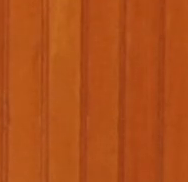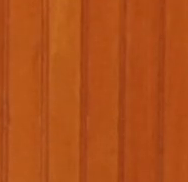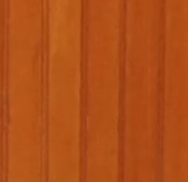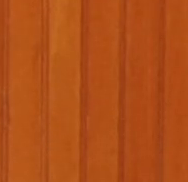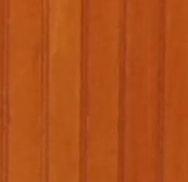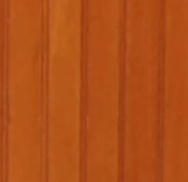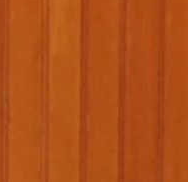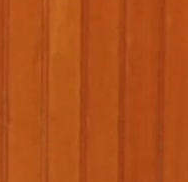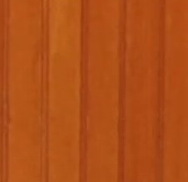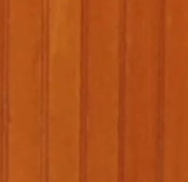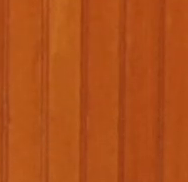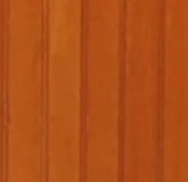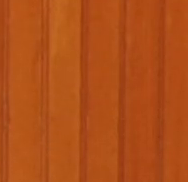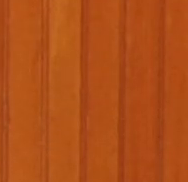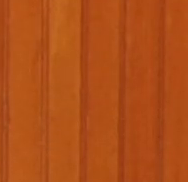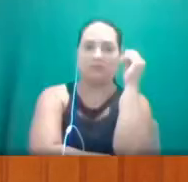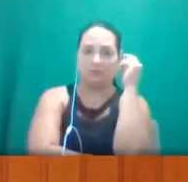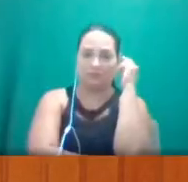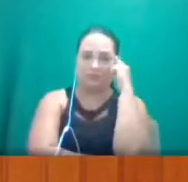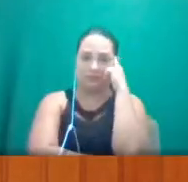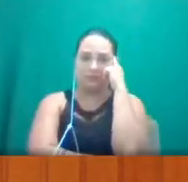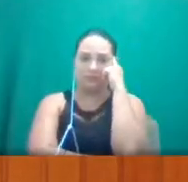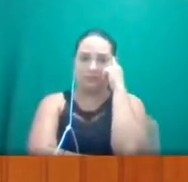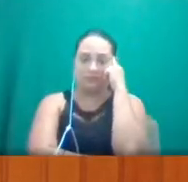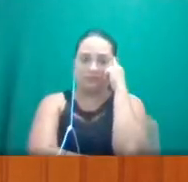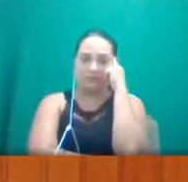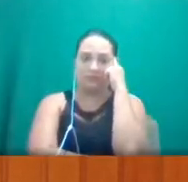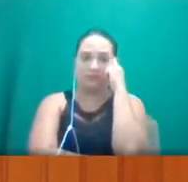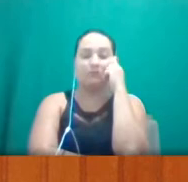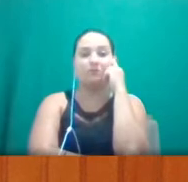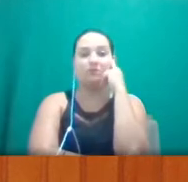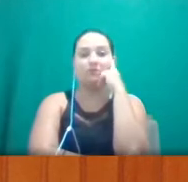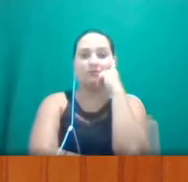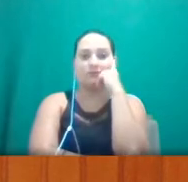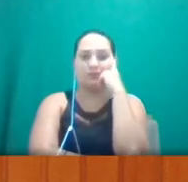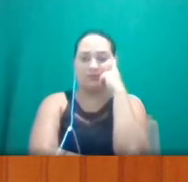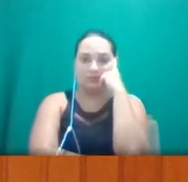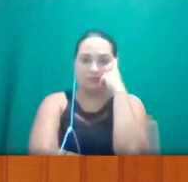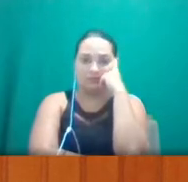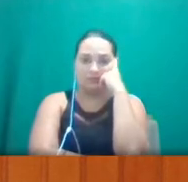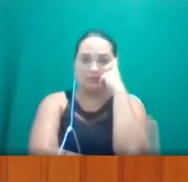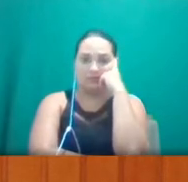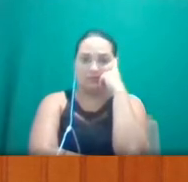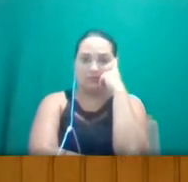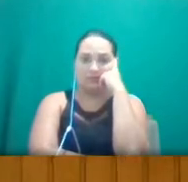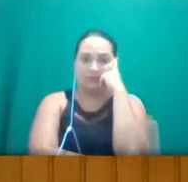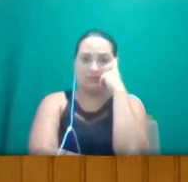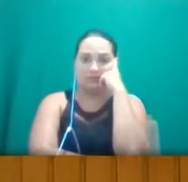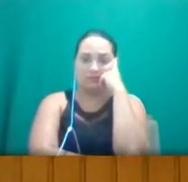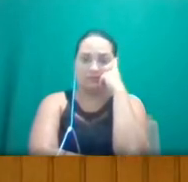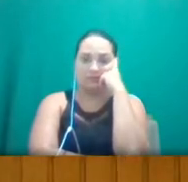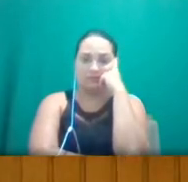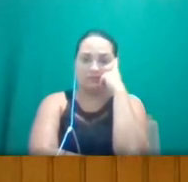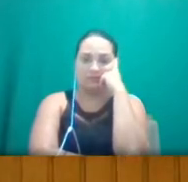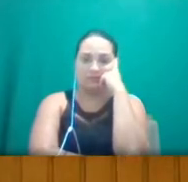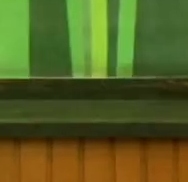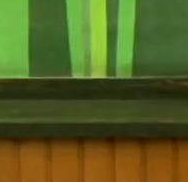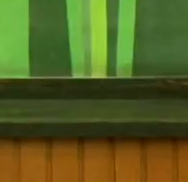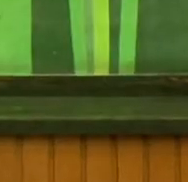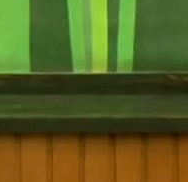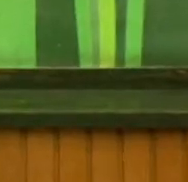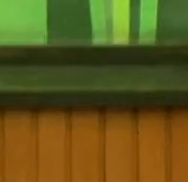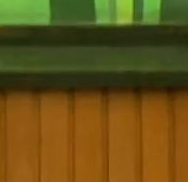cerimônia. Antes de declarar o encerramento, eu queria agradecer, como